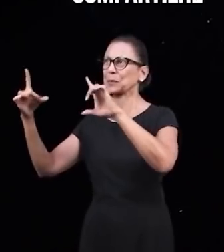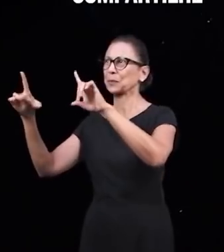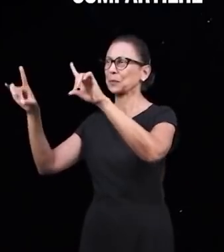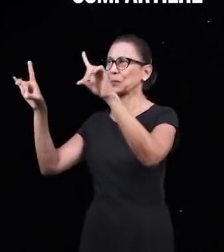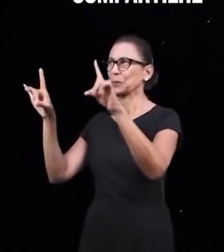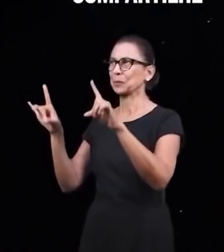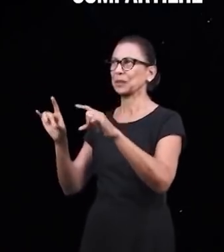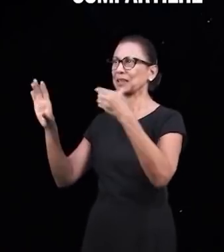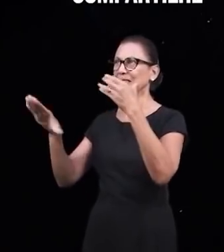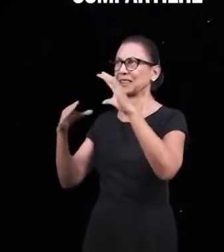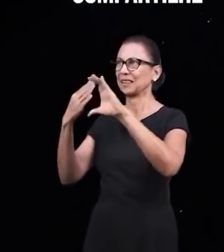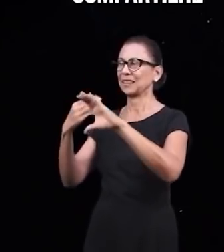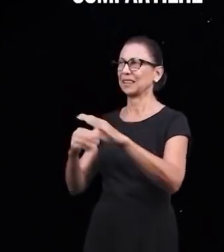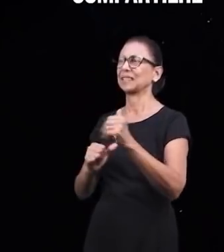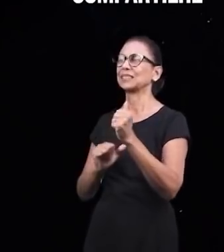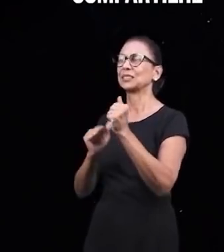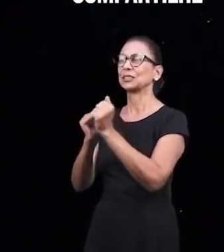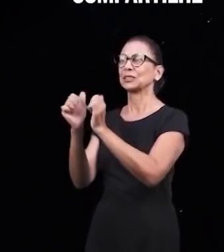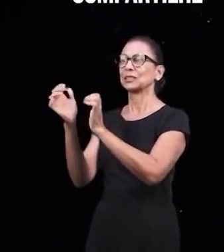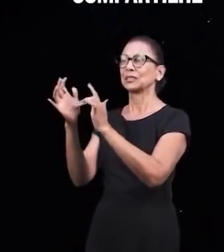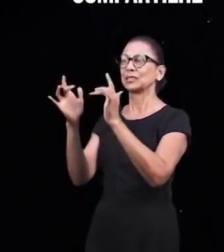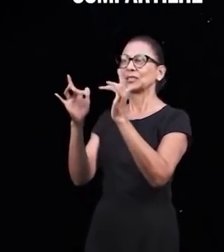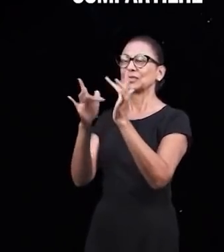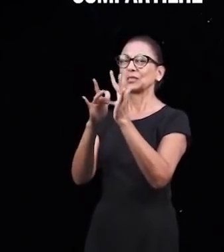Cristo para sempre vou